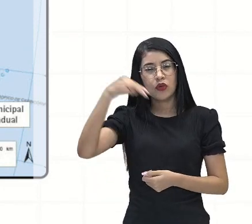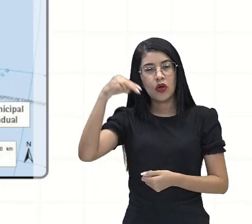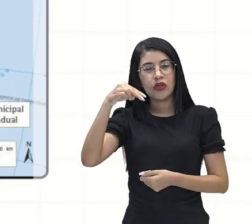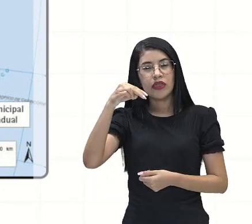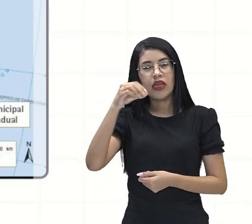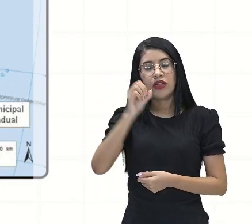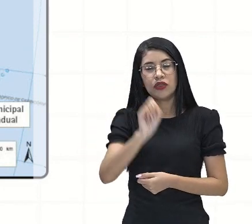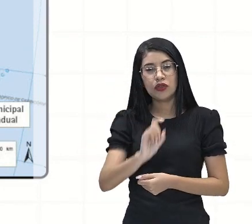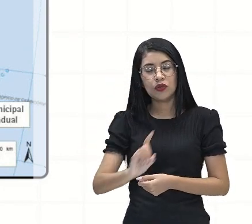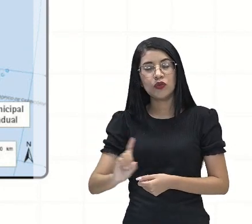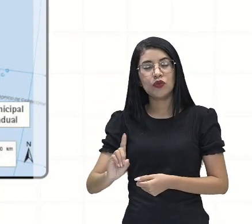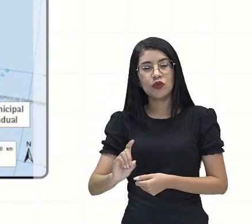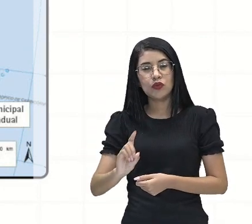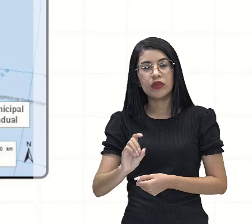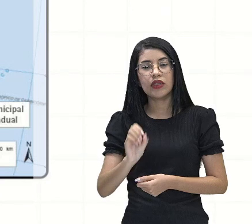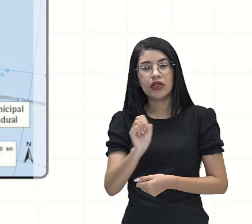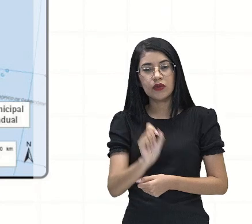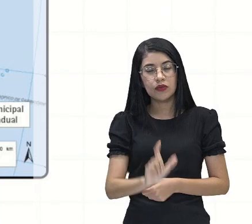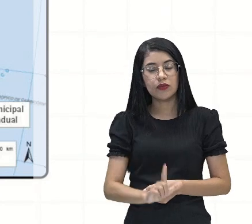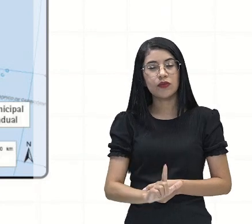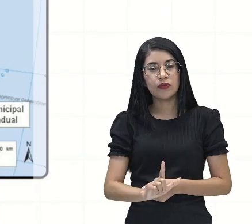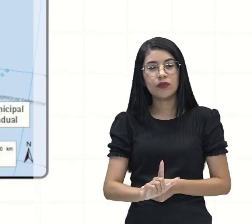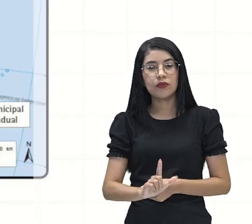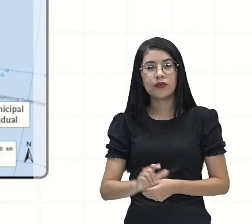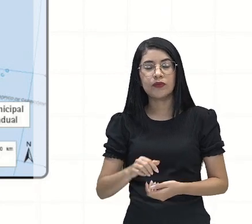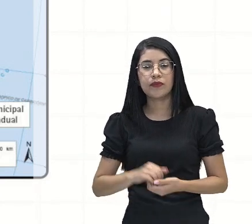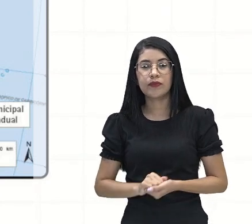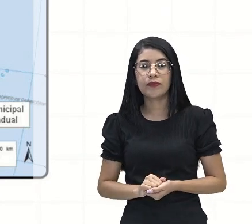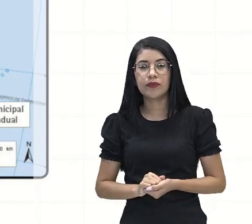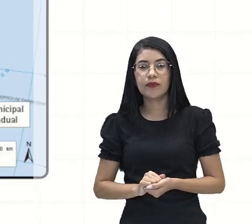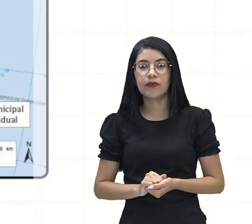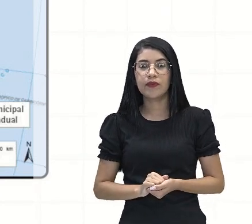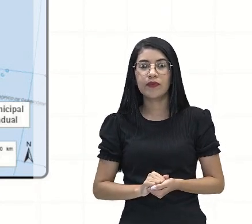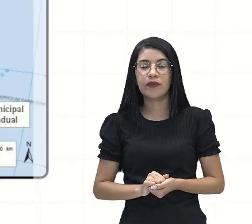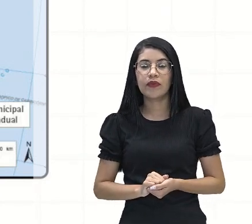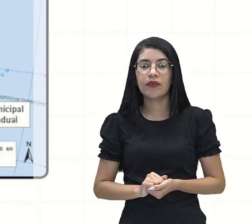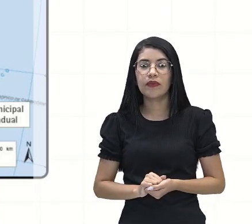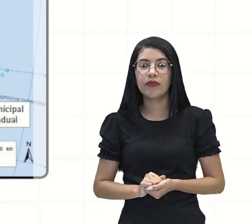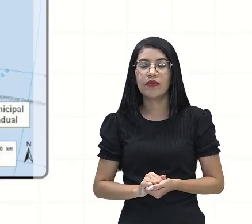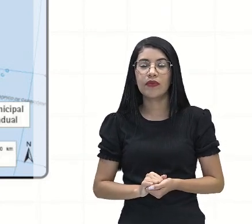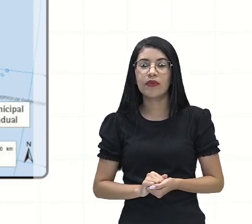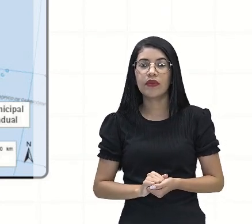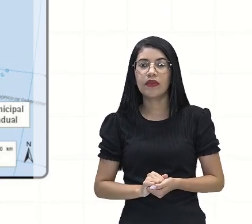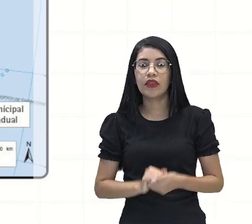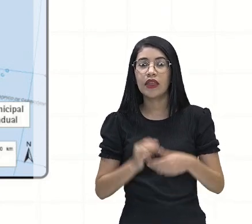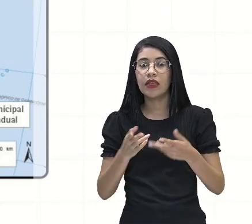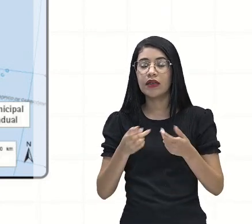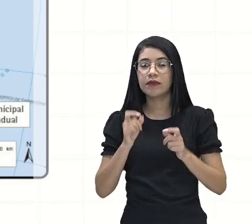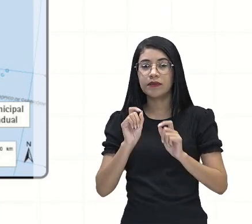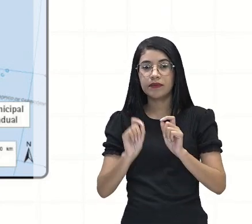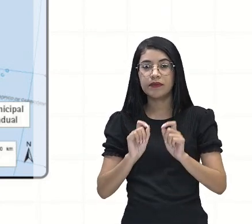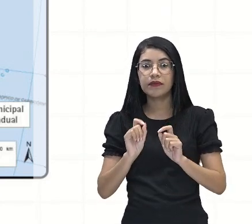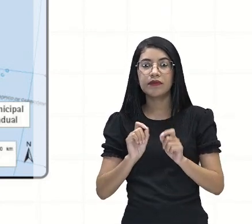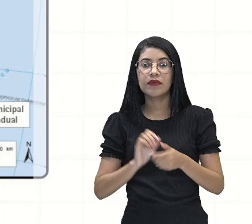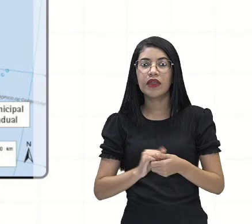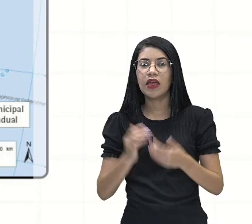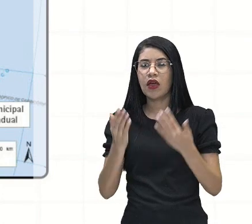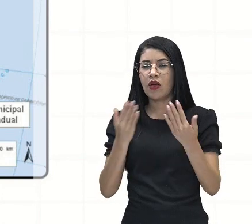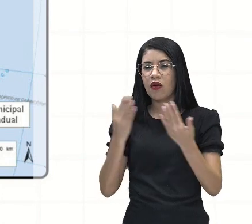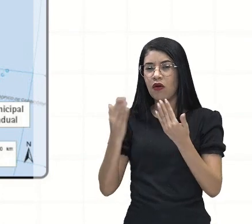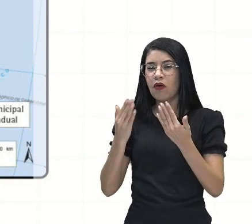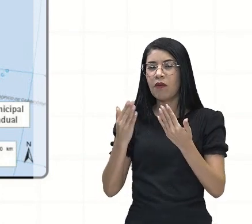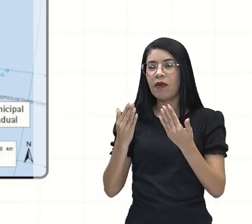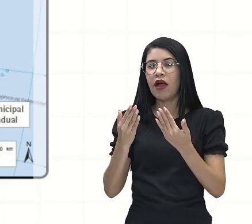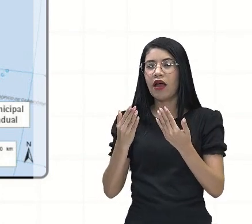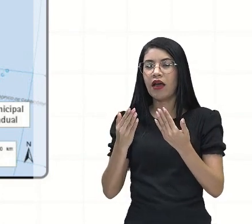né envolvendo aqui as regiões nordeste Sudeste e sul e aí a gente vai comparar né